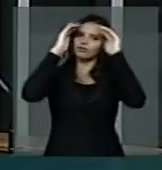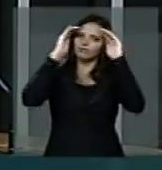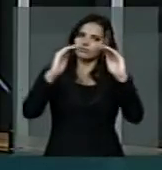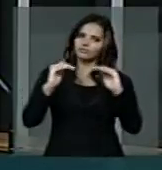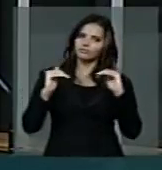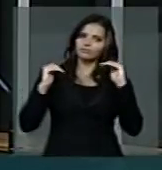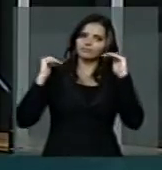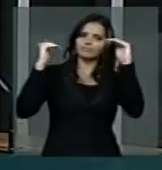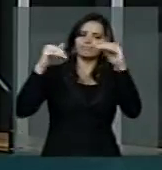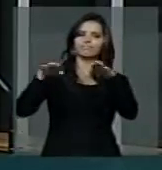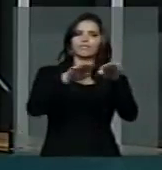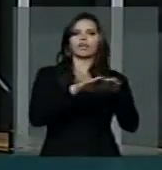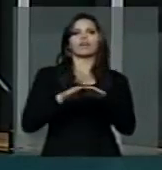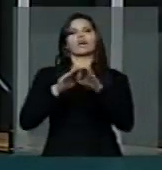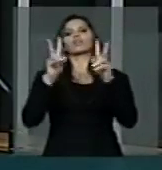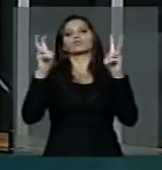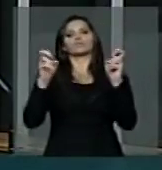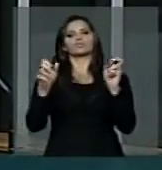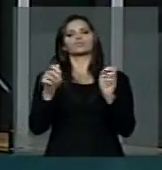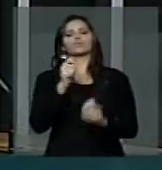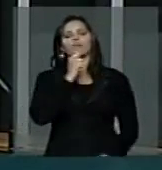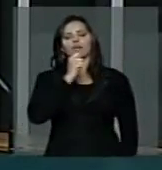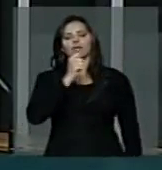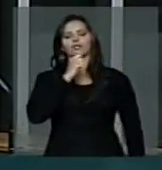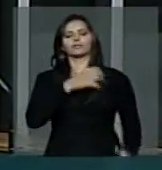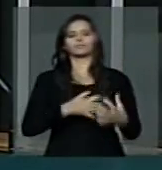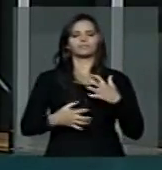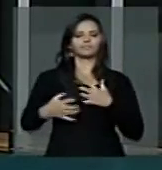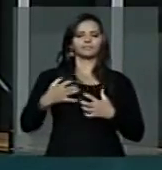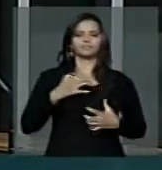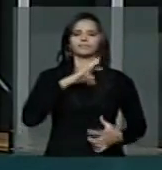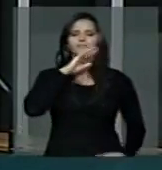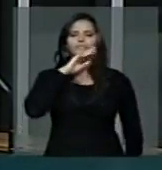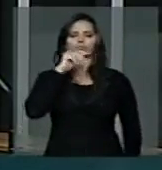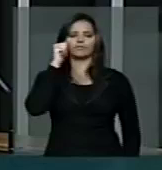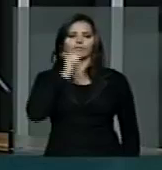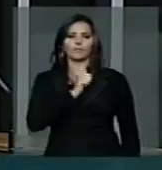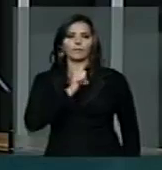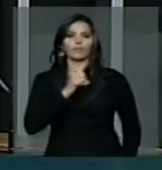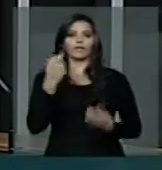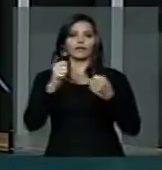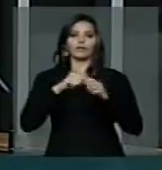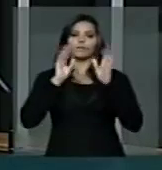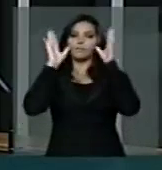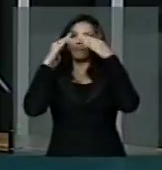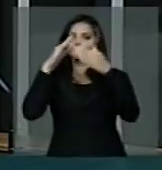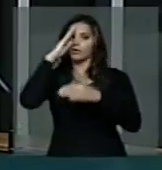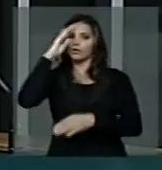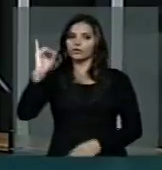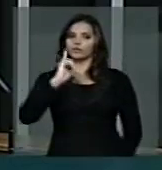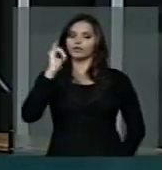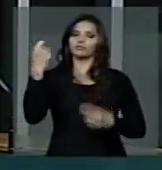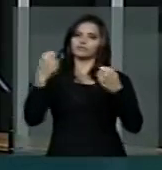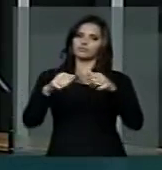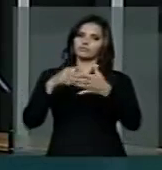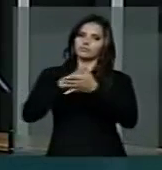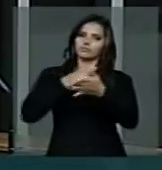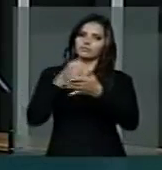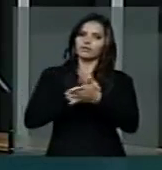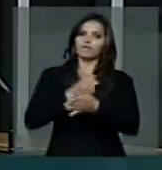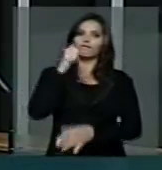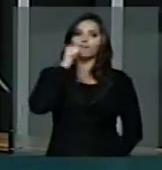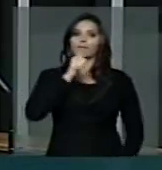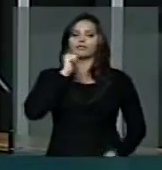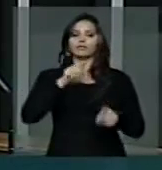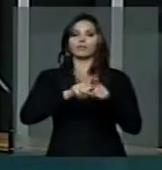altura a essas questões que ainda afligem as mulheres. Precisamos dar prioridade às demandas femininas e das demais